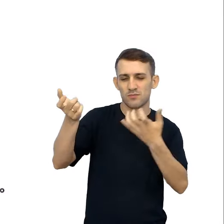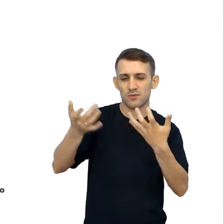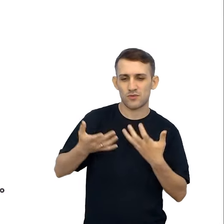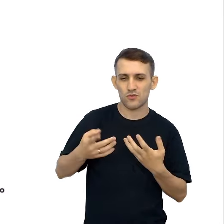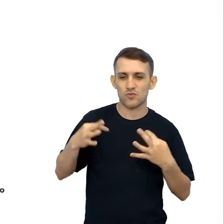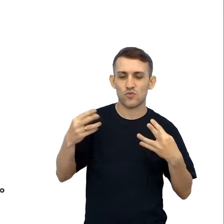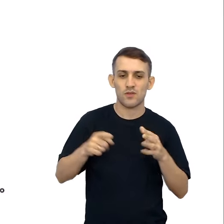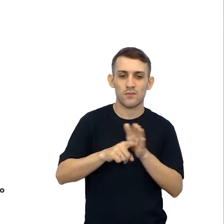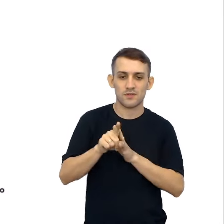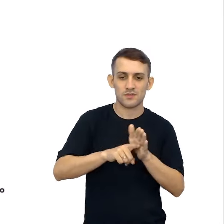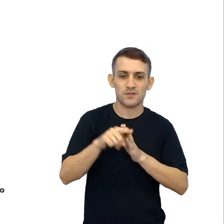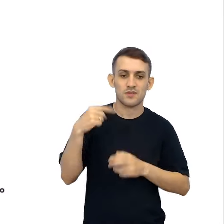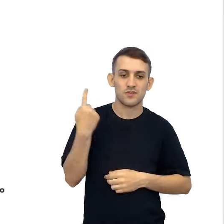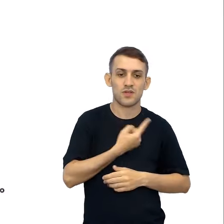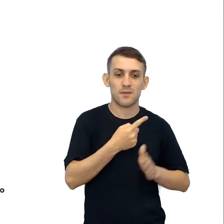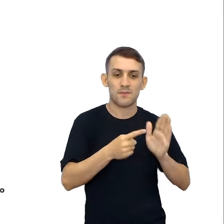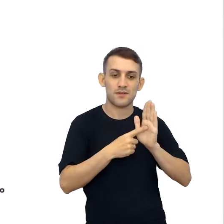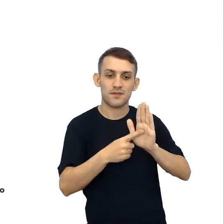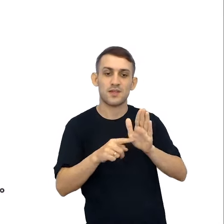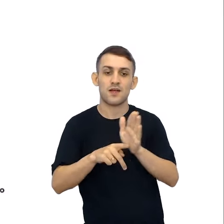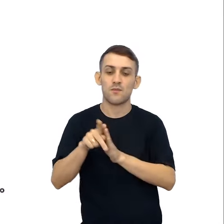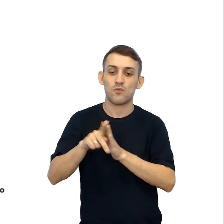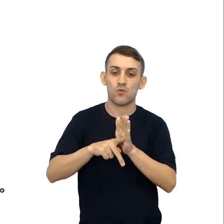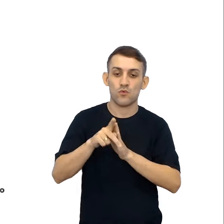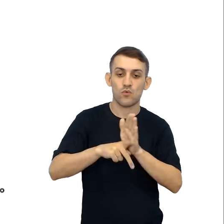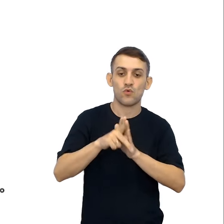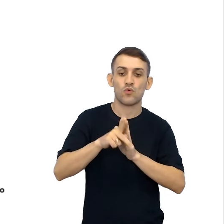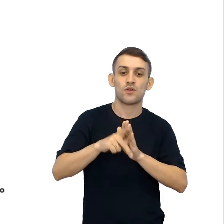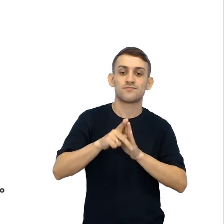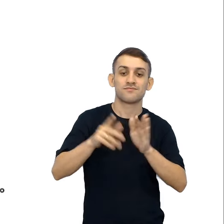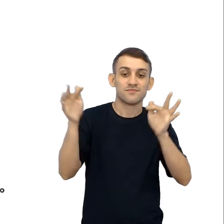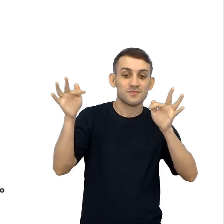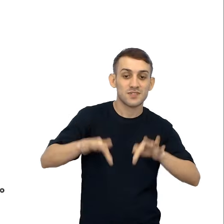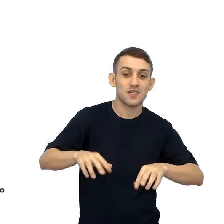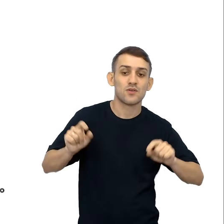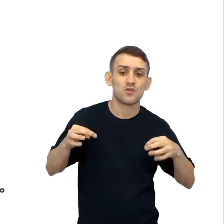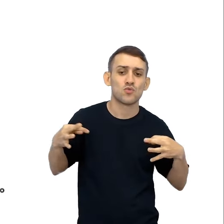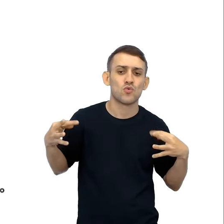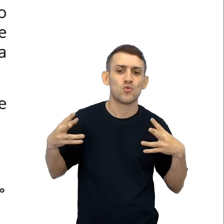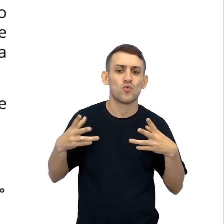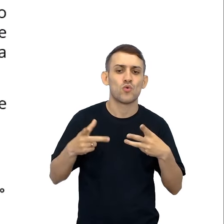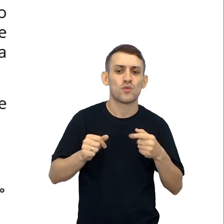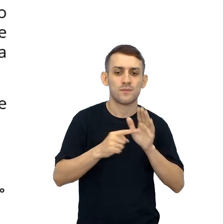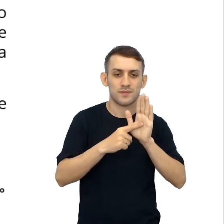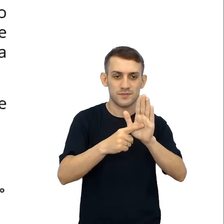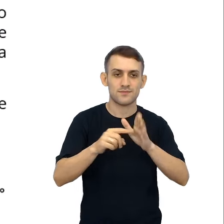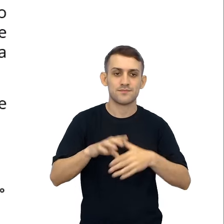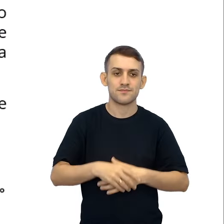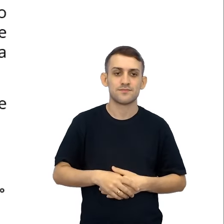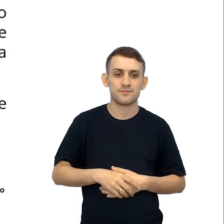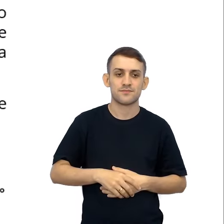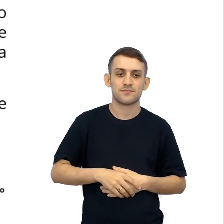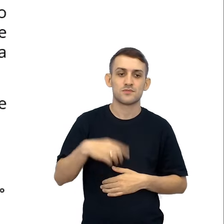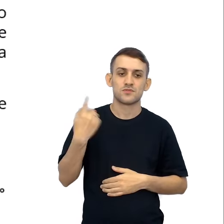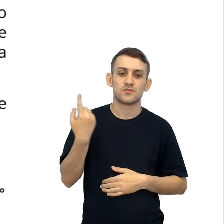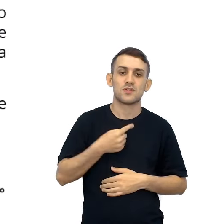as pesquisas, nós vamos apresentar nesse projeto, finalizando, né, toda essa apresentação. Vamos,